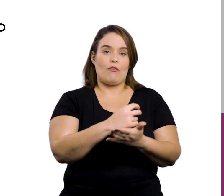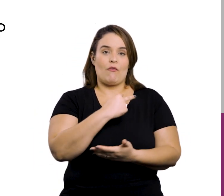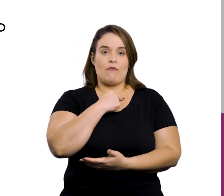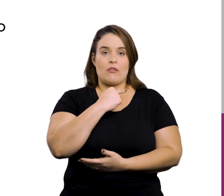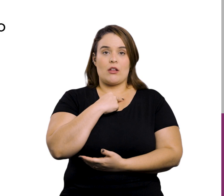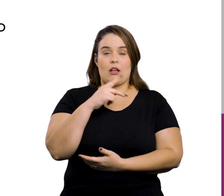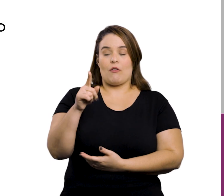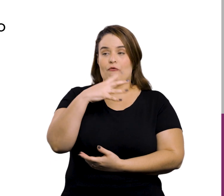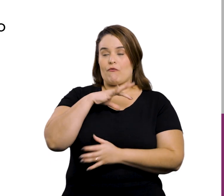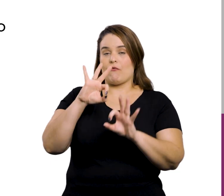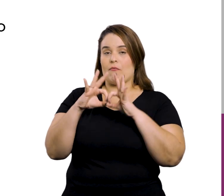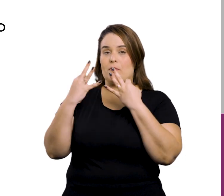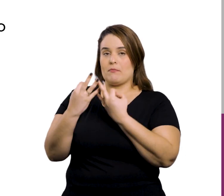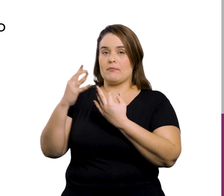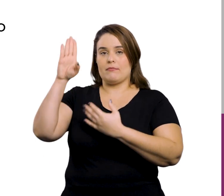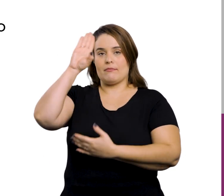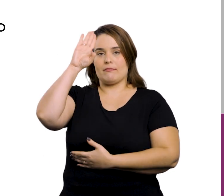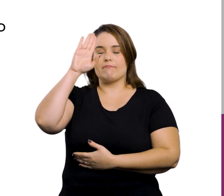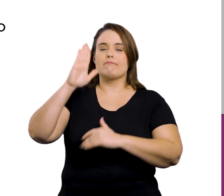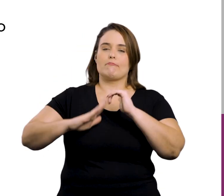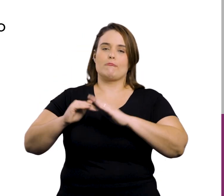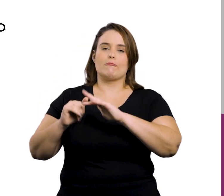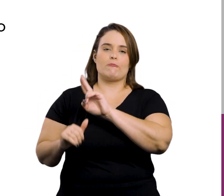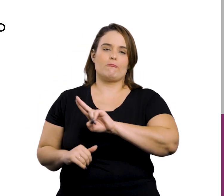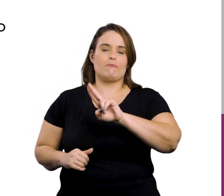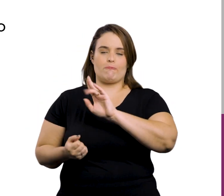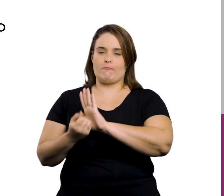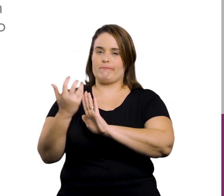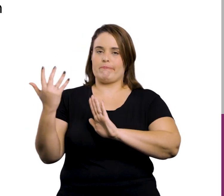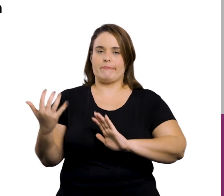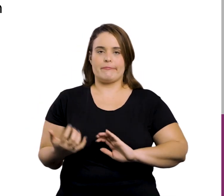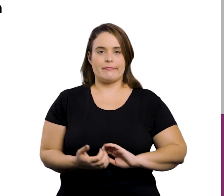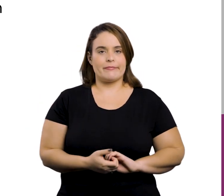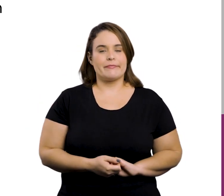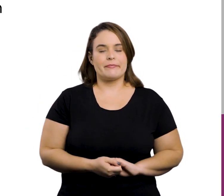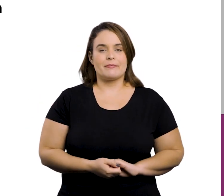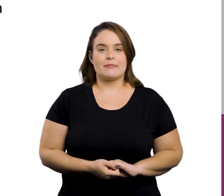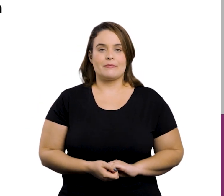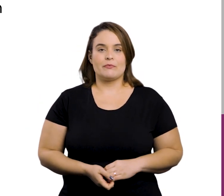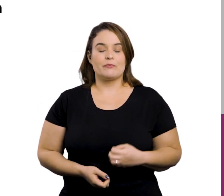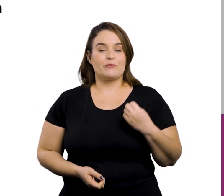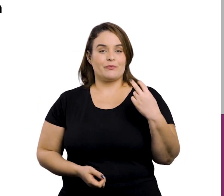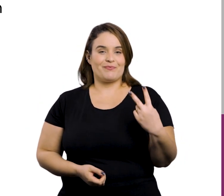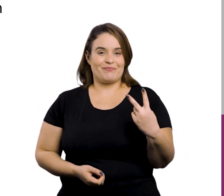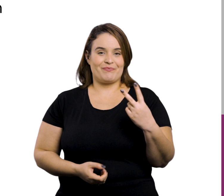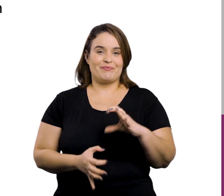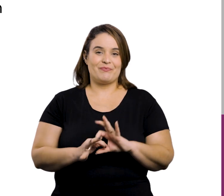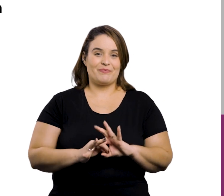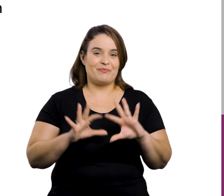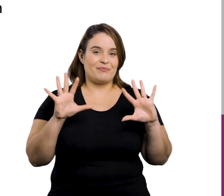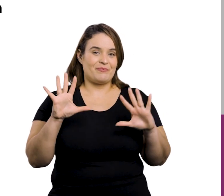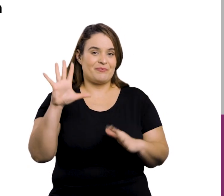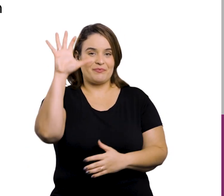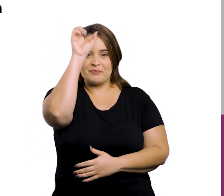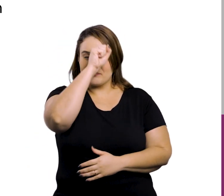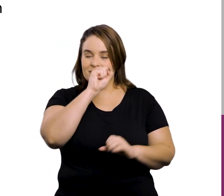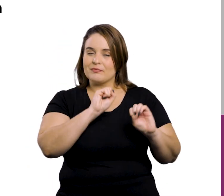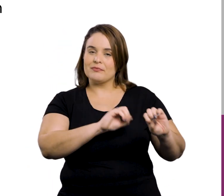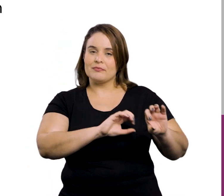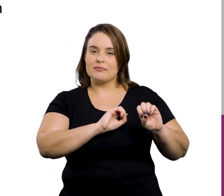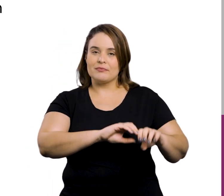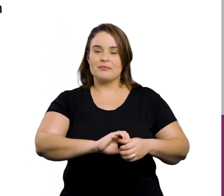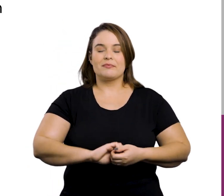para dependentes de militares, prática utilizada em muitos casos. 2. Liberdade de aprender